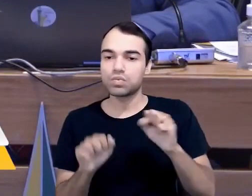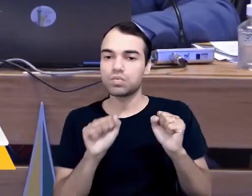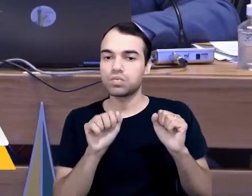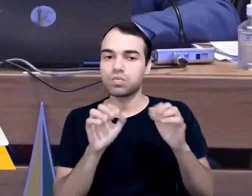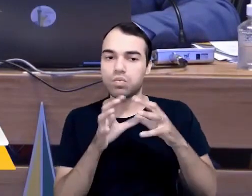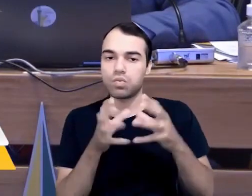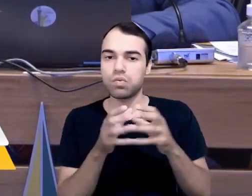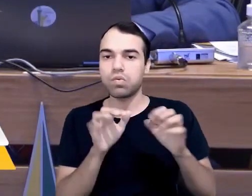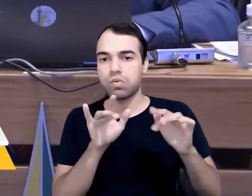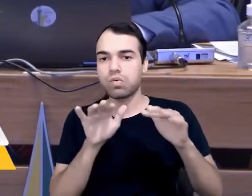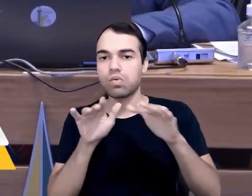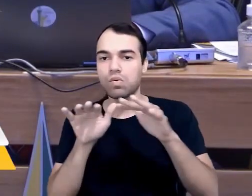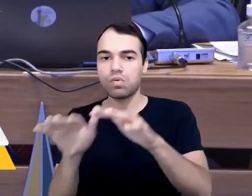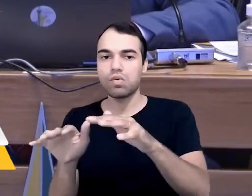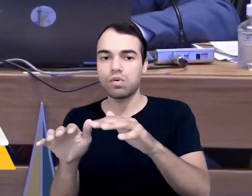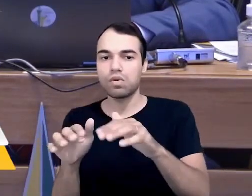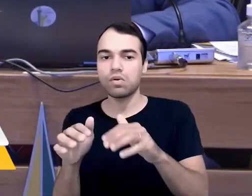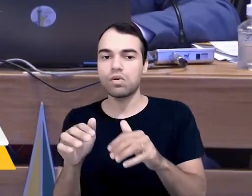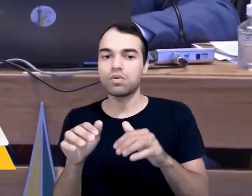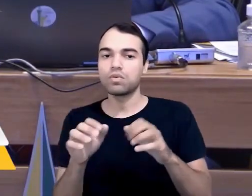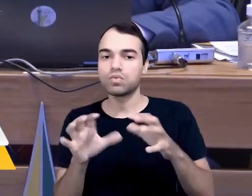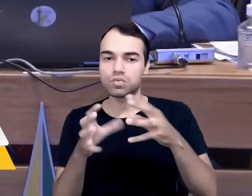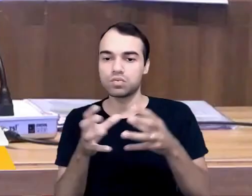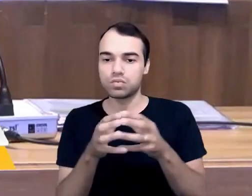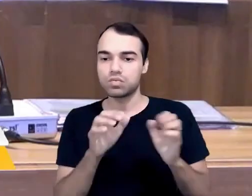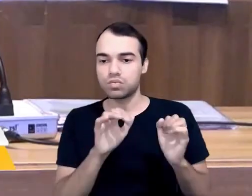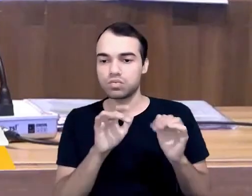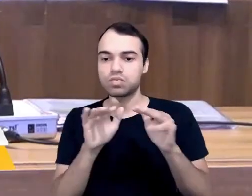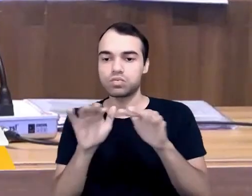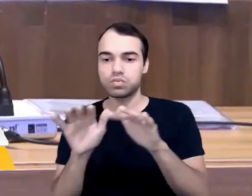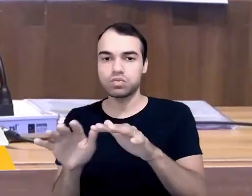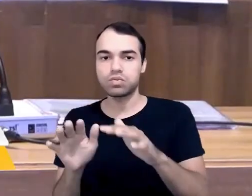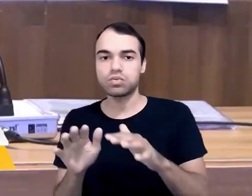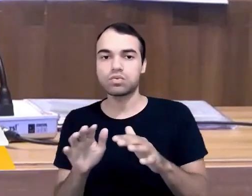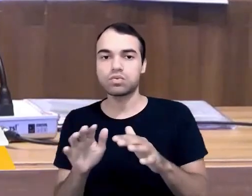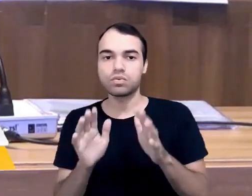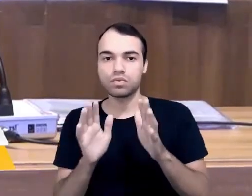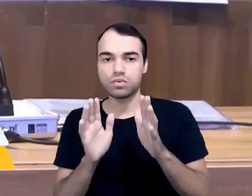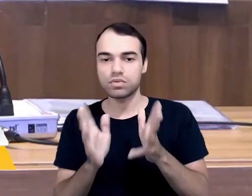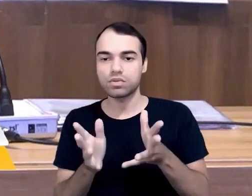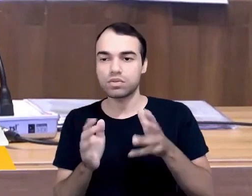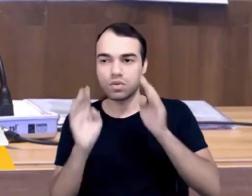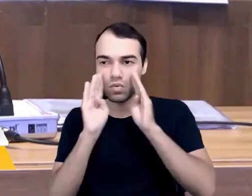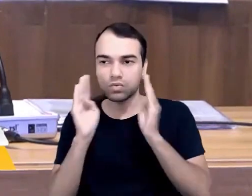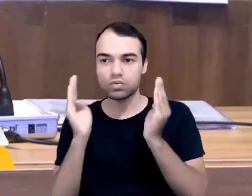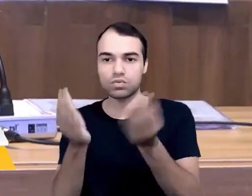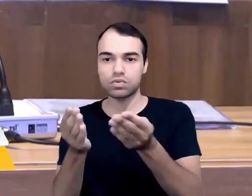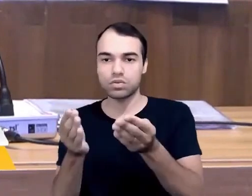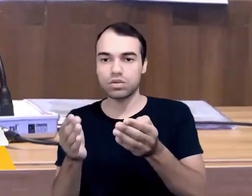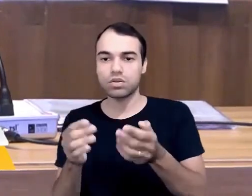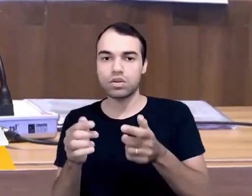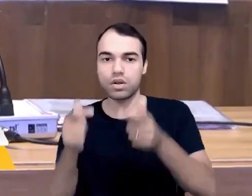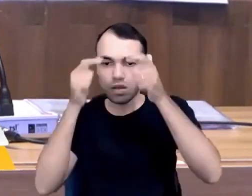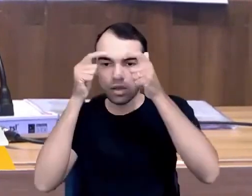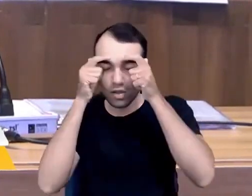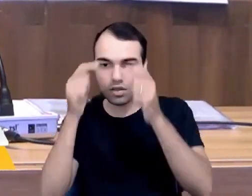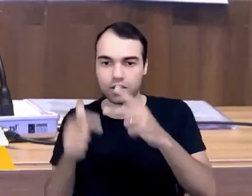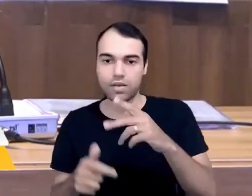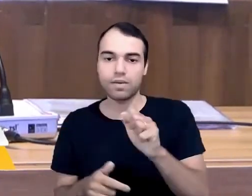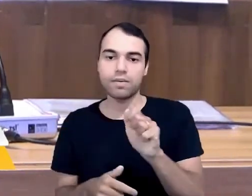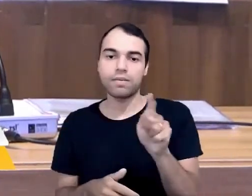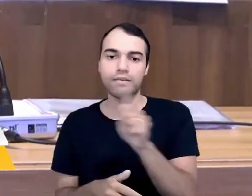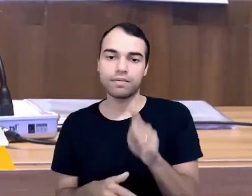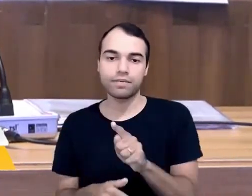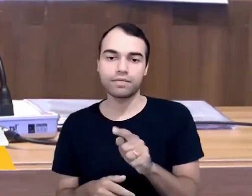nível, uma tropa superdimensionada, concentrada na Rainha da Paz. E todas as vezes que a gente